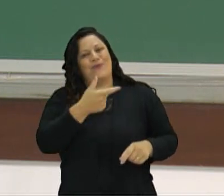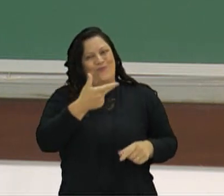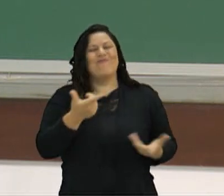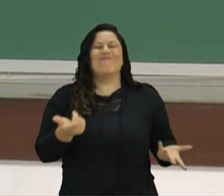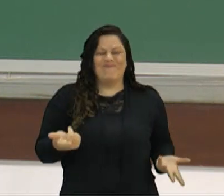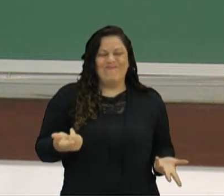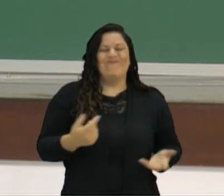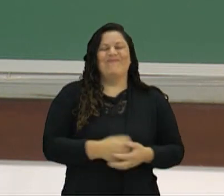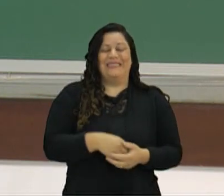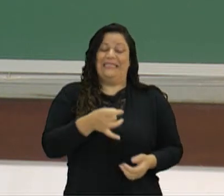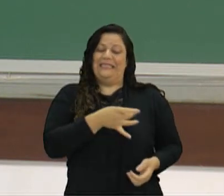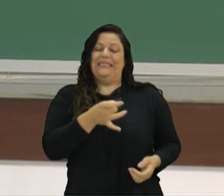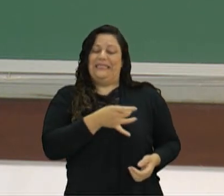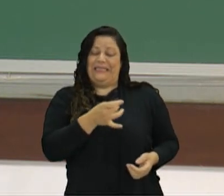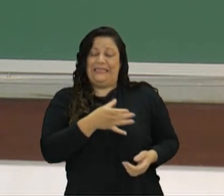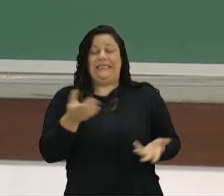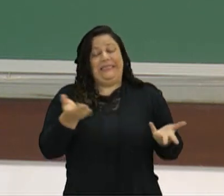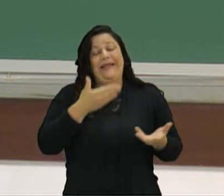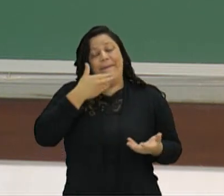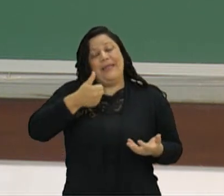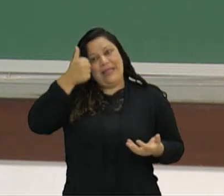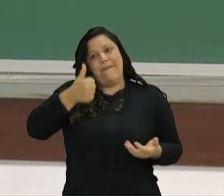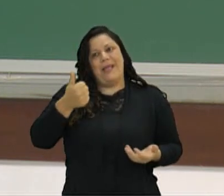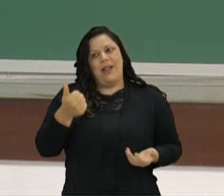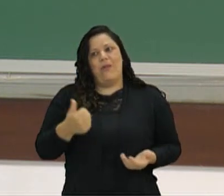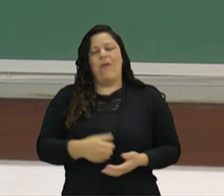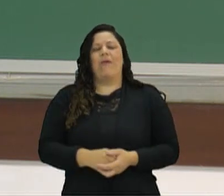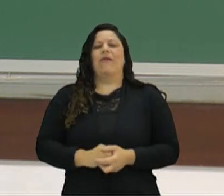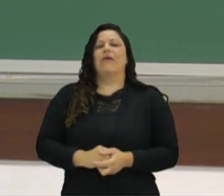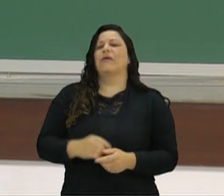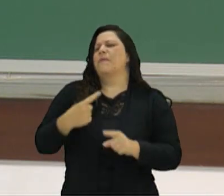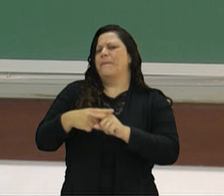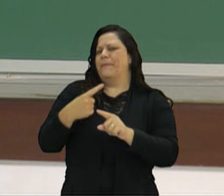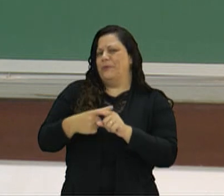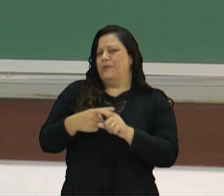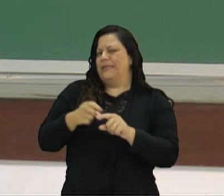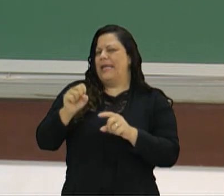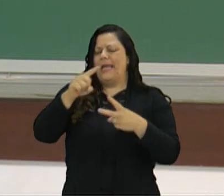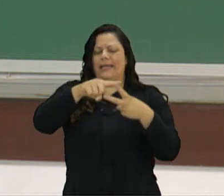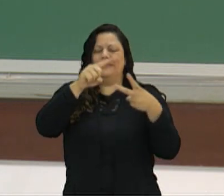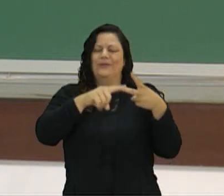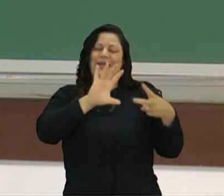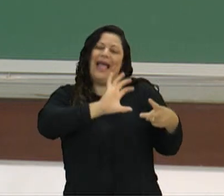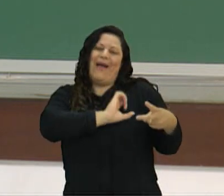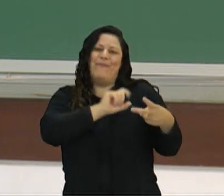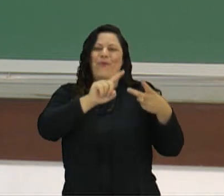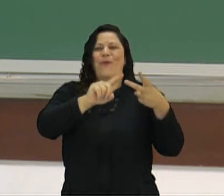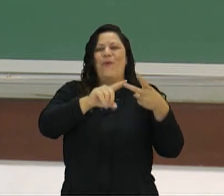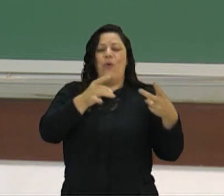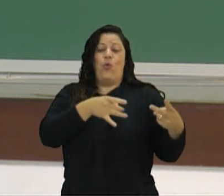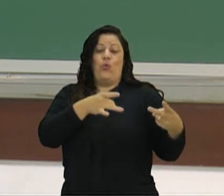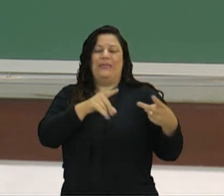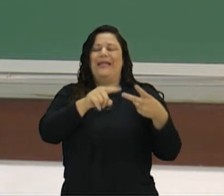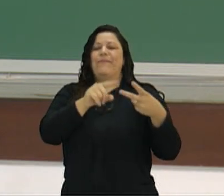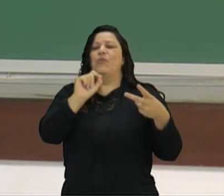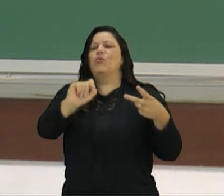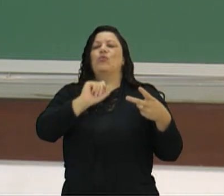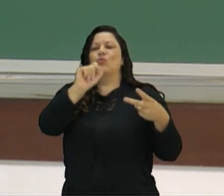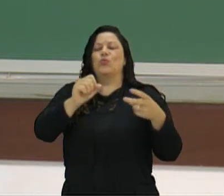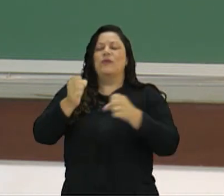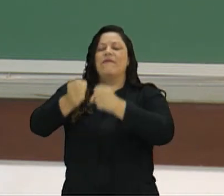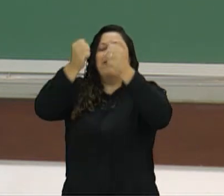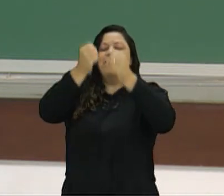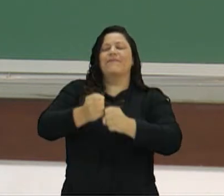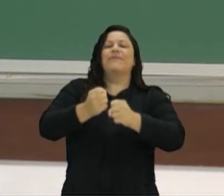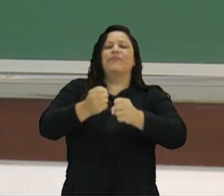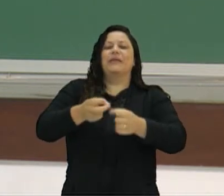seja temido. Então, se ele tiver que escolher ali entre ser amado e ser temido, o que vai mantê-lo no poder